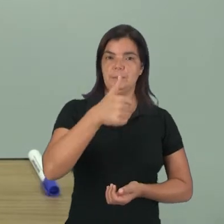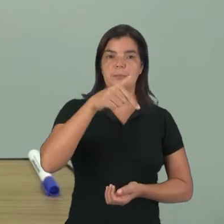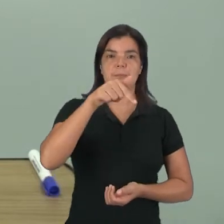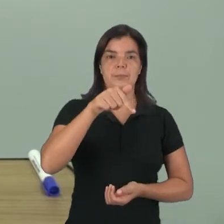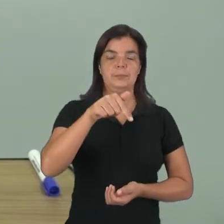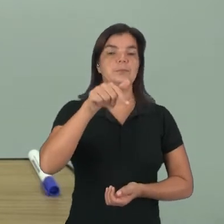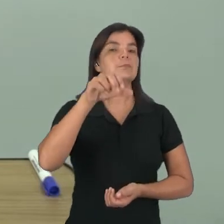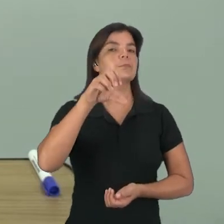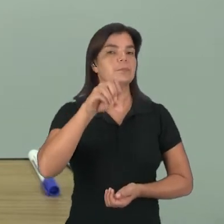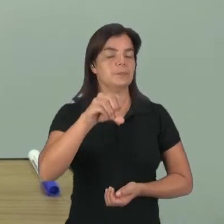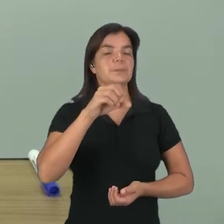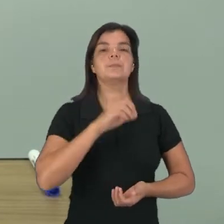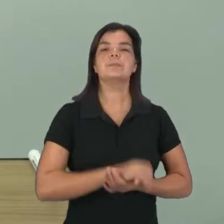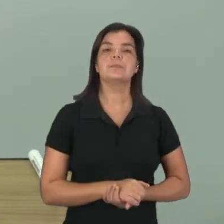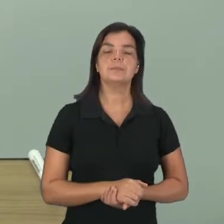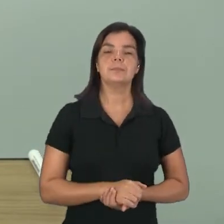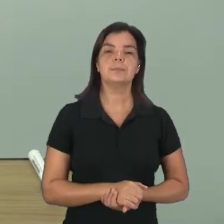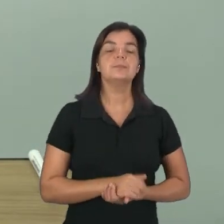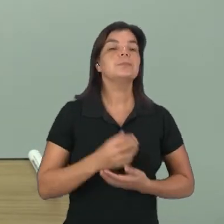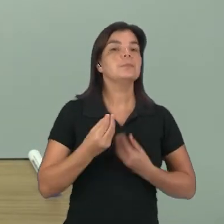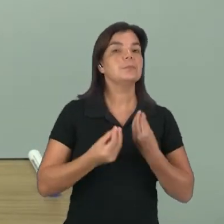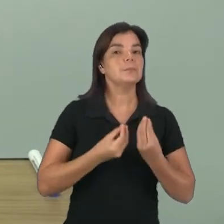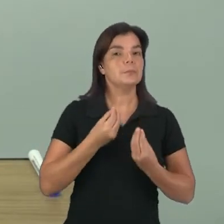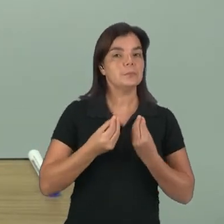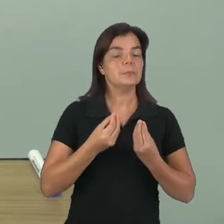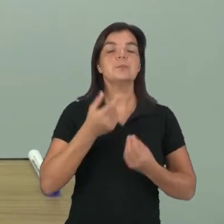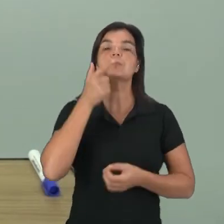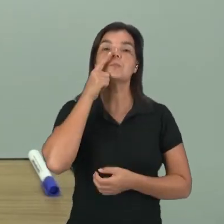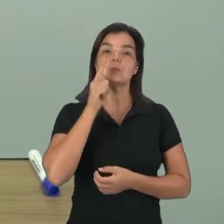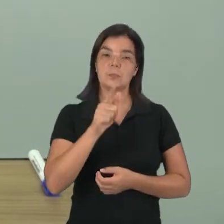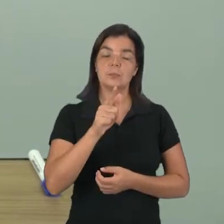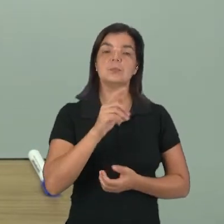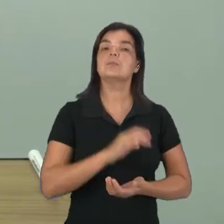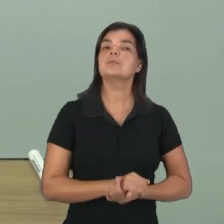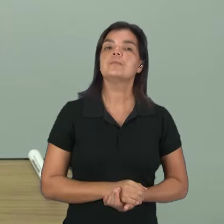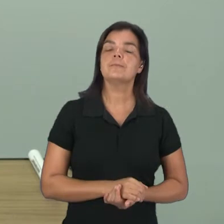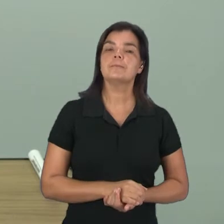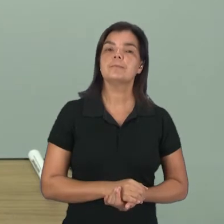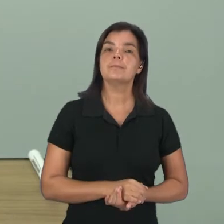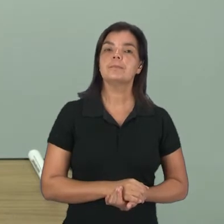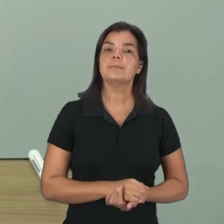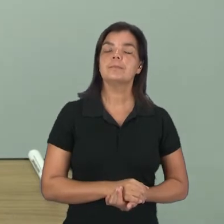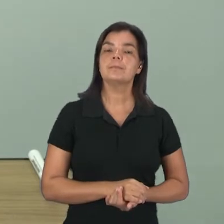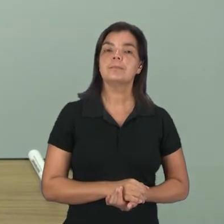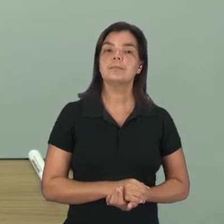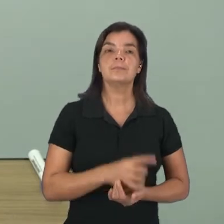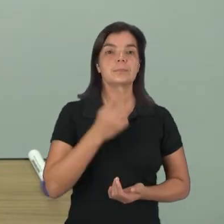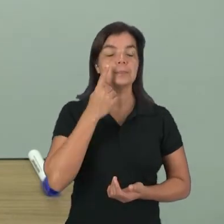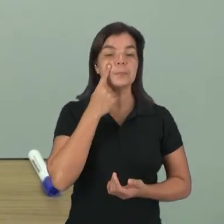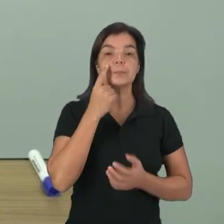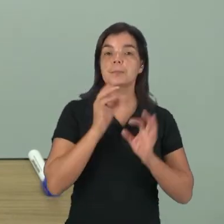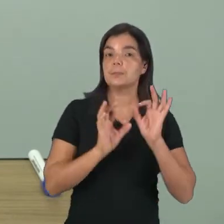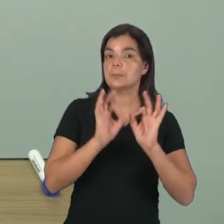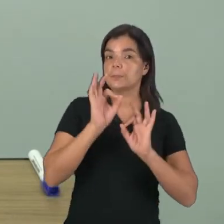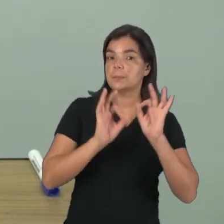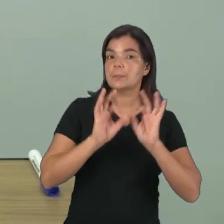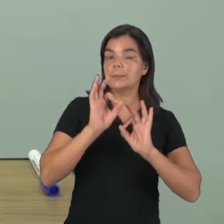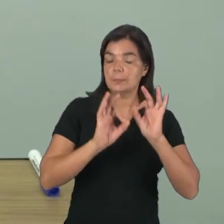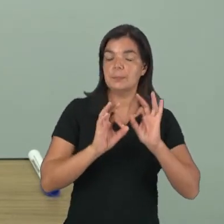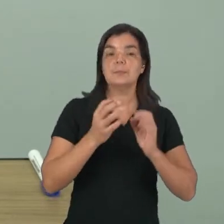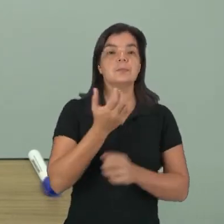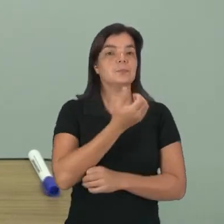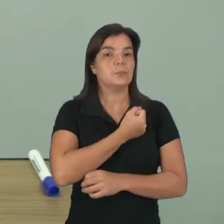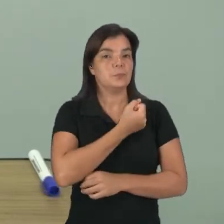179. Vamos juntos. Como que nós conseguiríamos fazer a composição primeiro desse número?